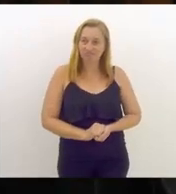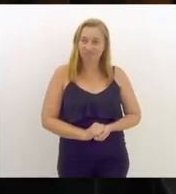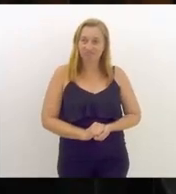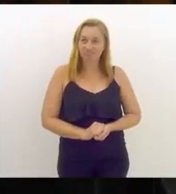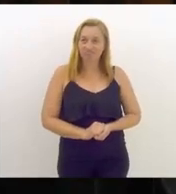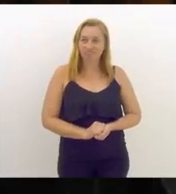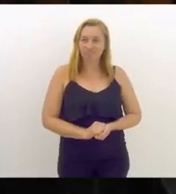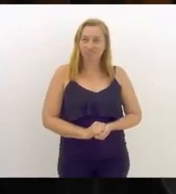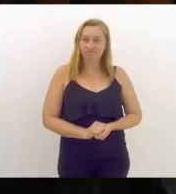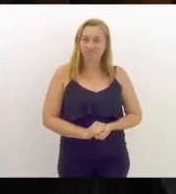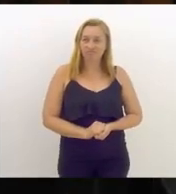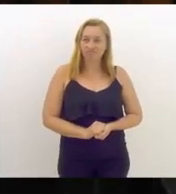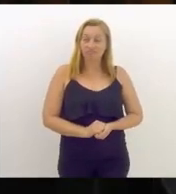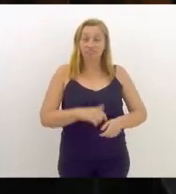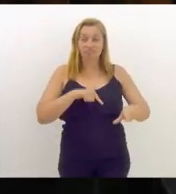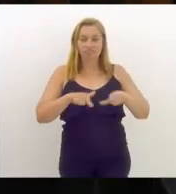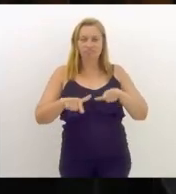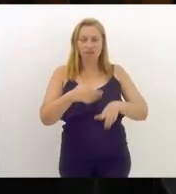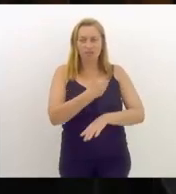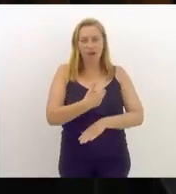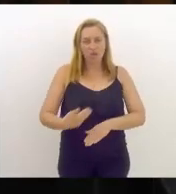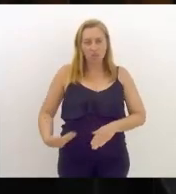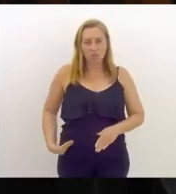uma função pública